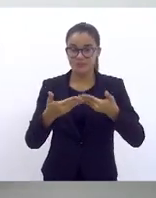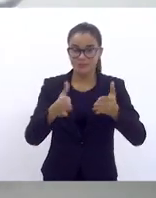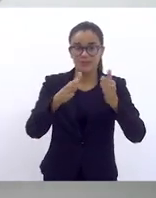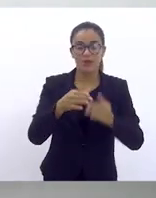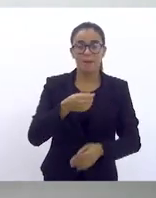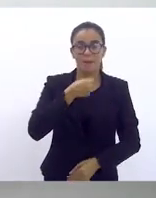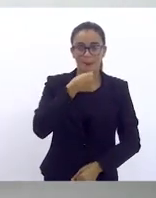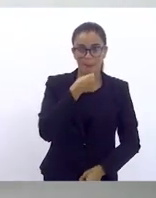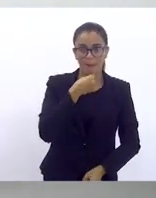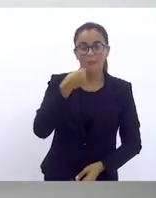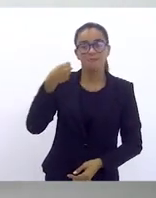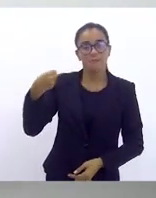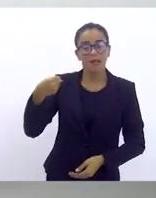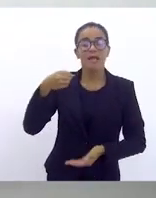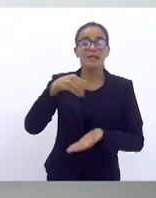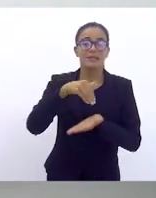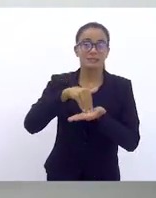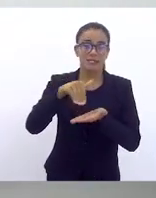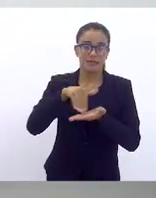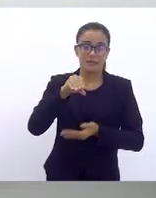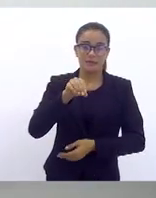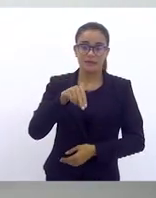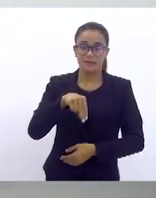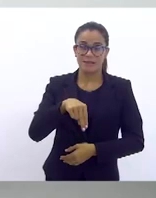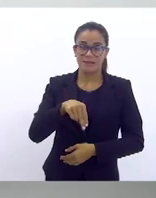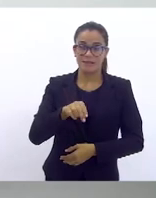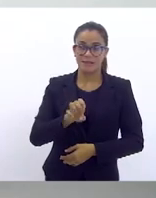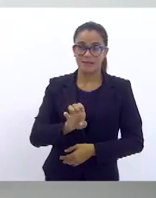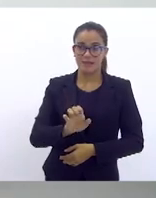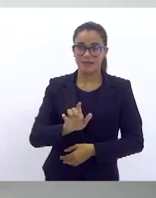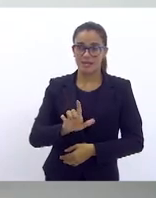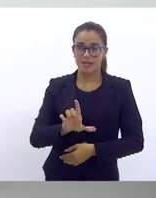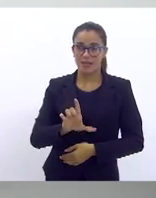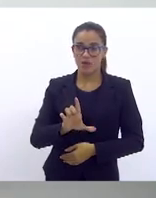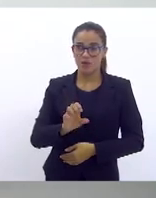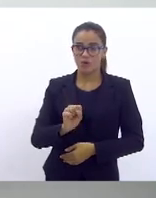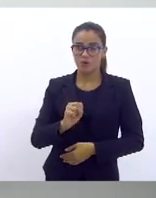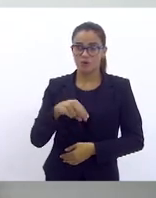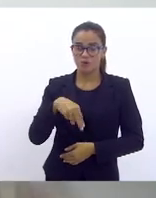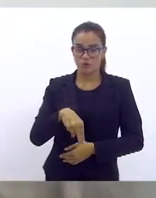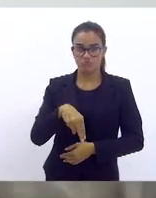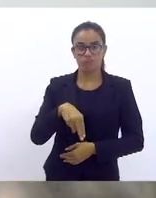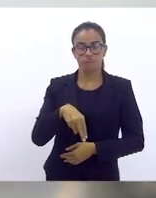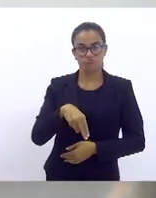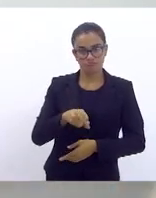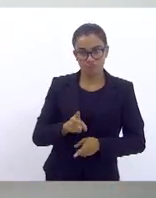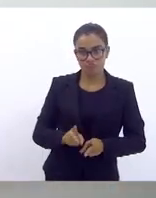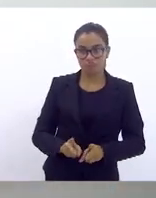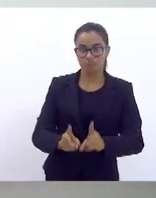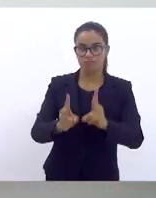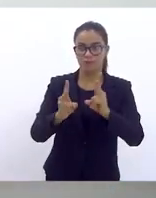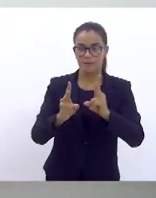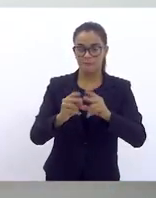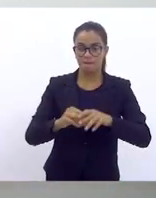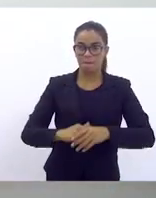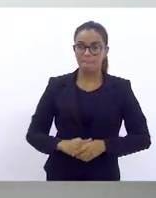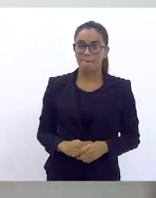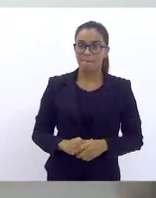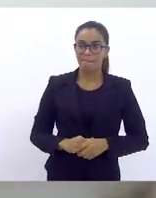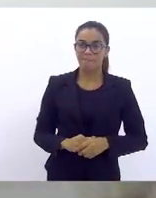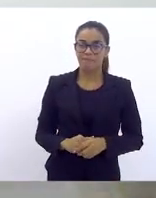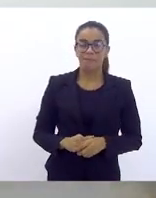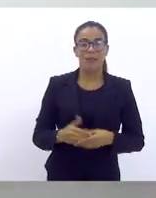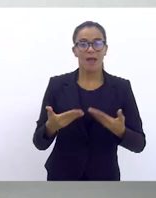para o secretário Nelson conduzir e aí a gente vai anotando para No final a gente faz a intervenção